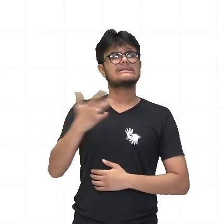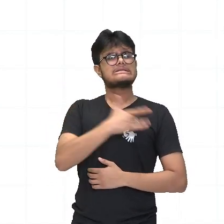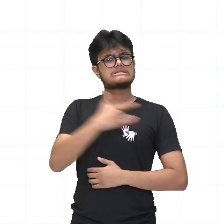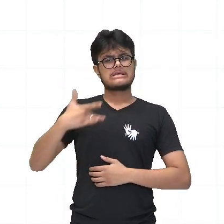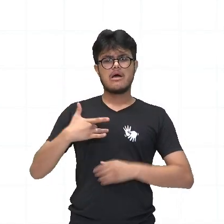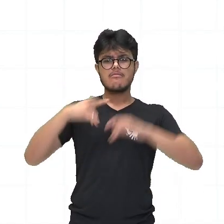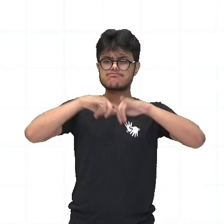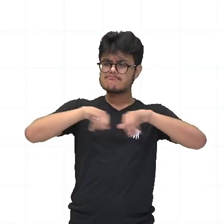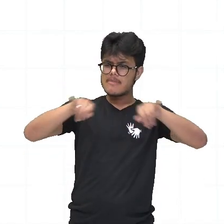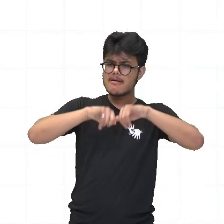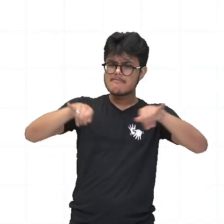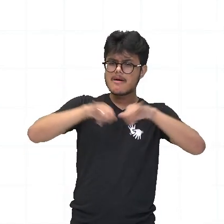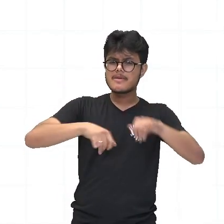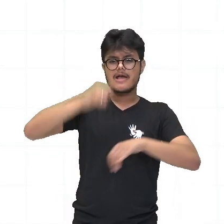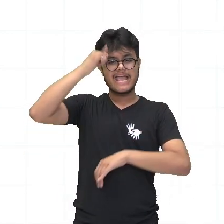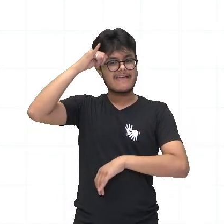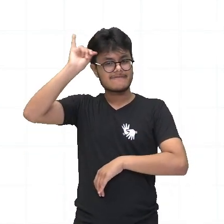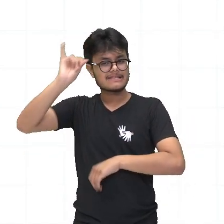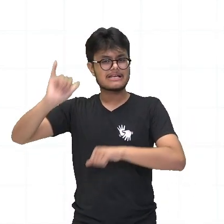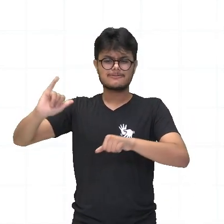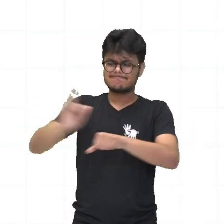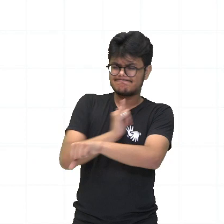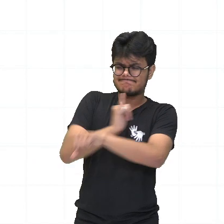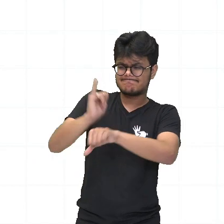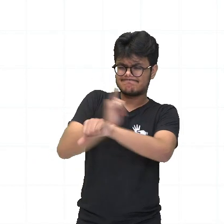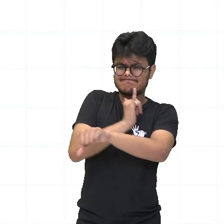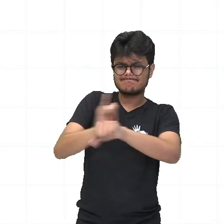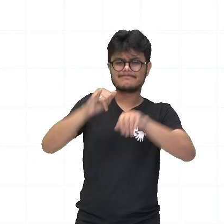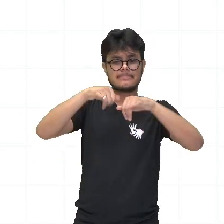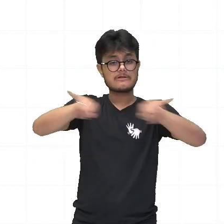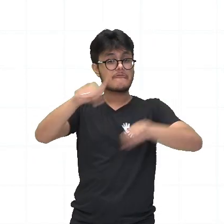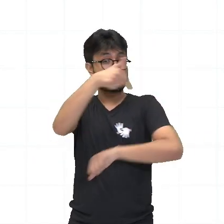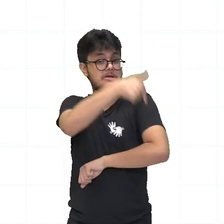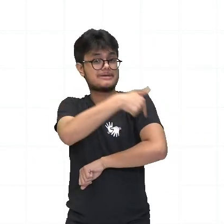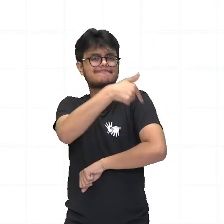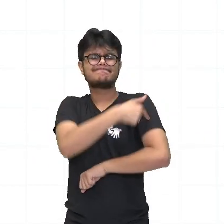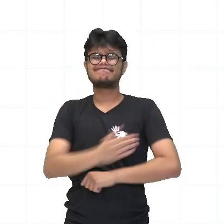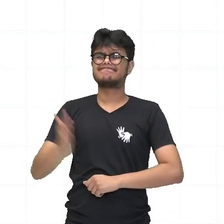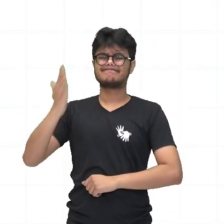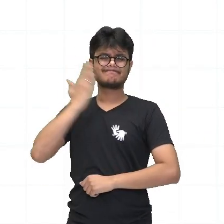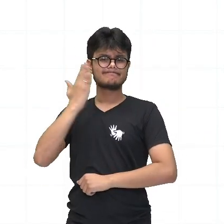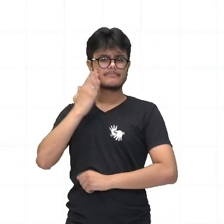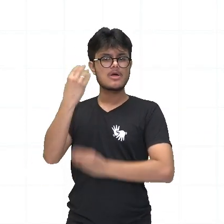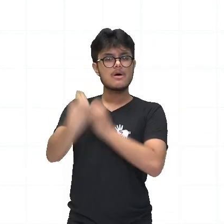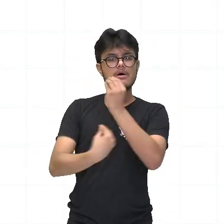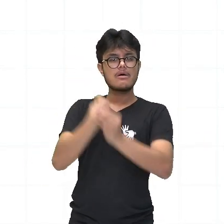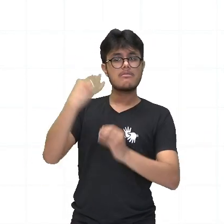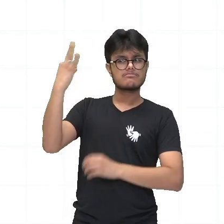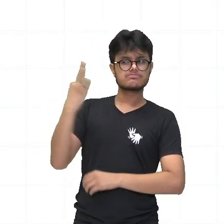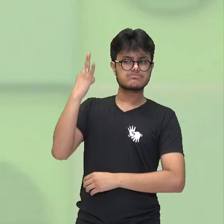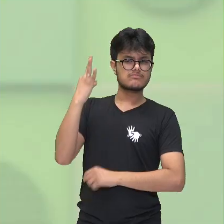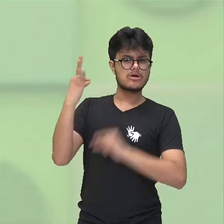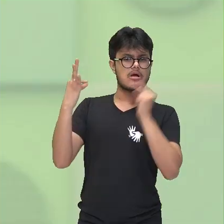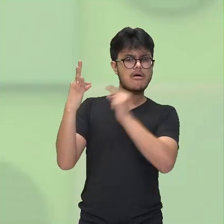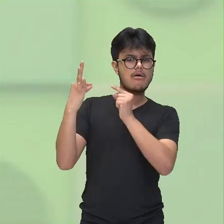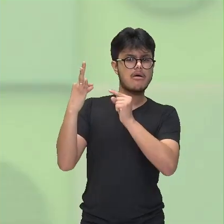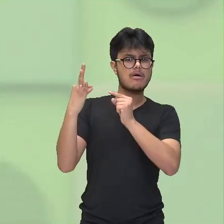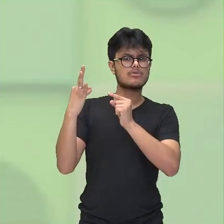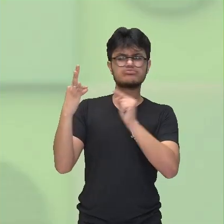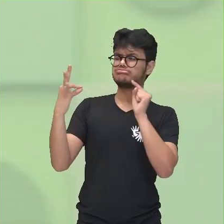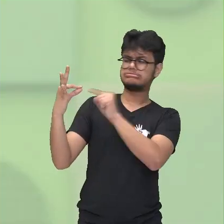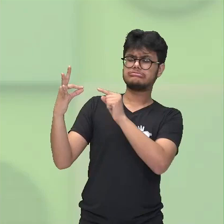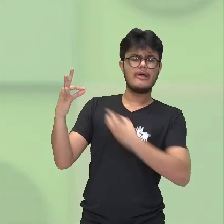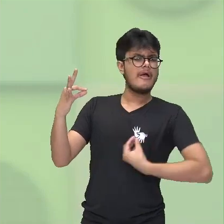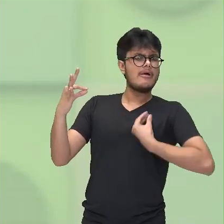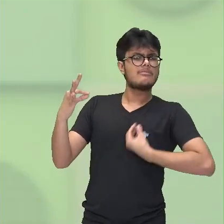educação, campanhas de prevenção, campanhas de vacinação, para a gente entender, né, como é que aquele mosquito, por exemplo, ele age